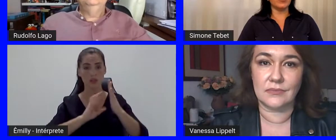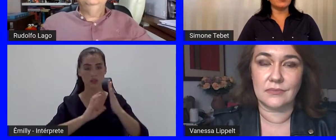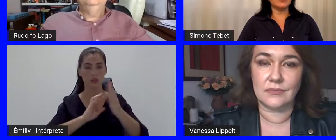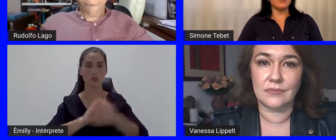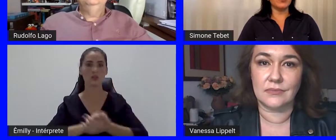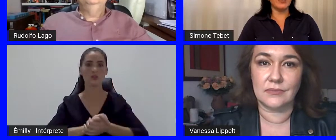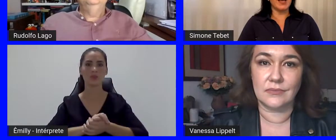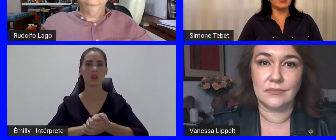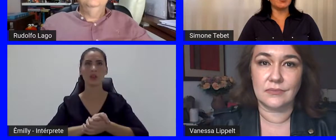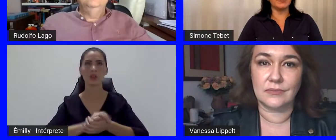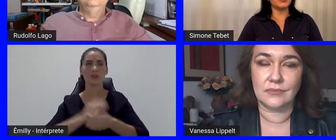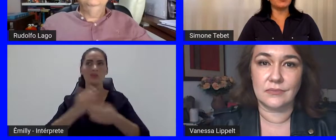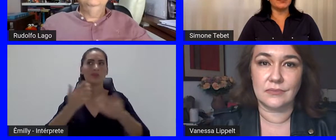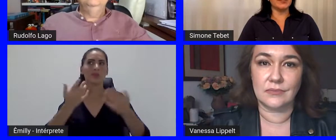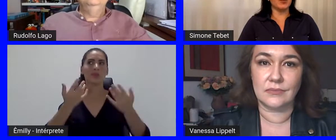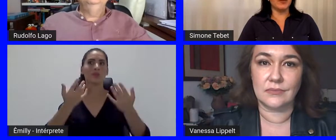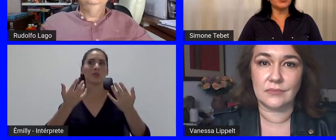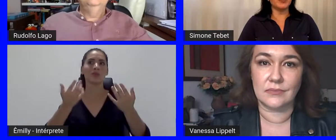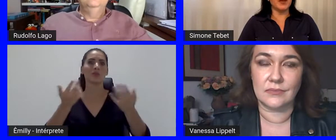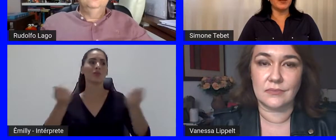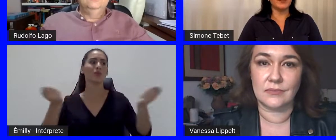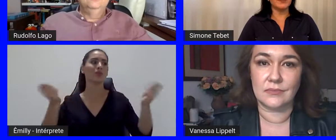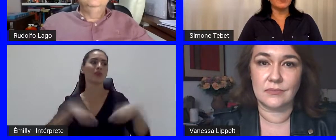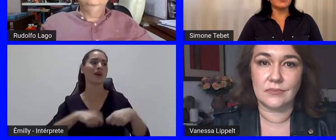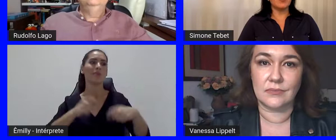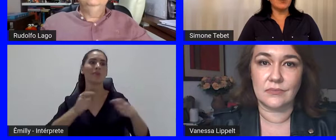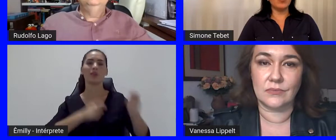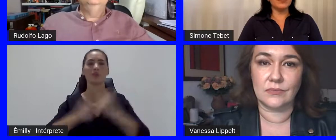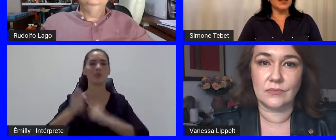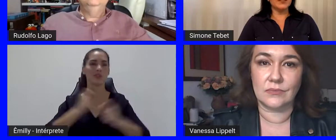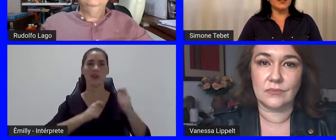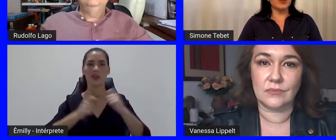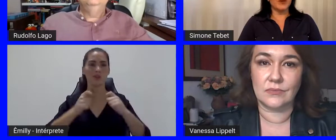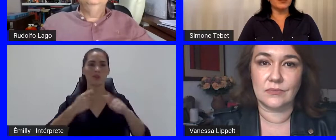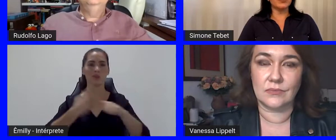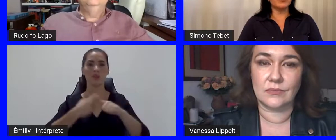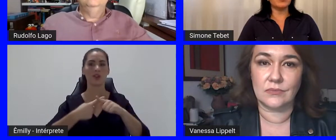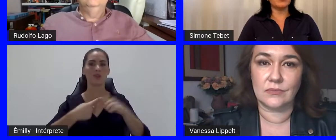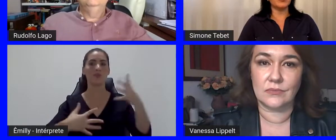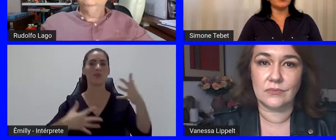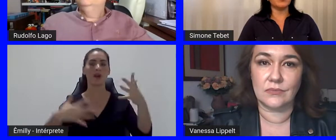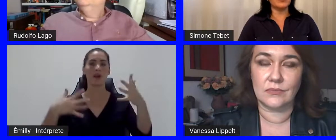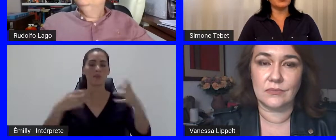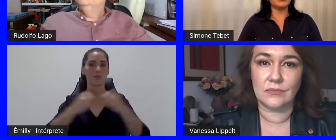nem como negociar, porque racha o partido literalmente no meio. Não há consenso dentro do